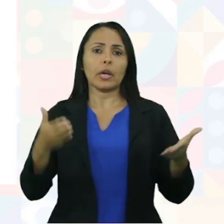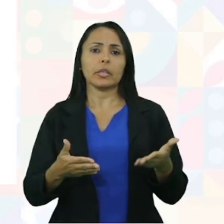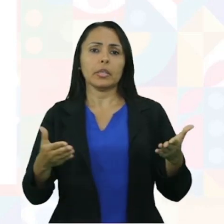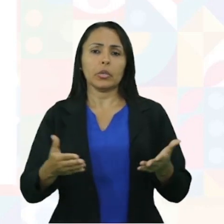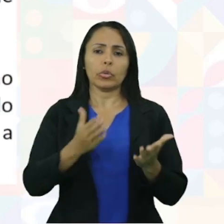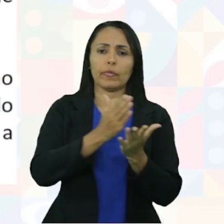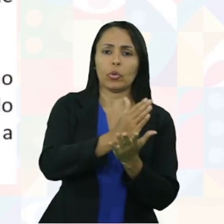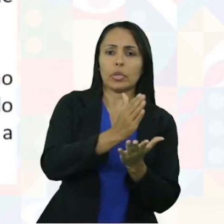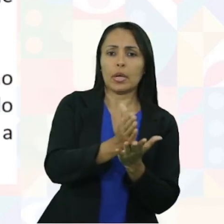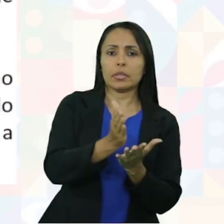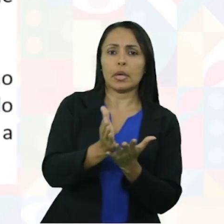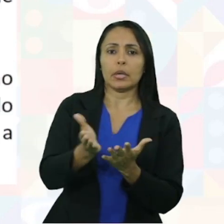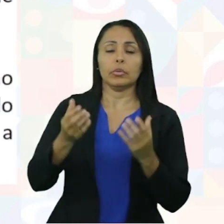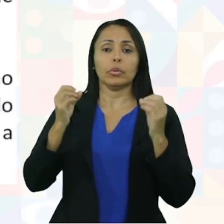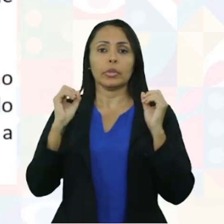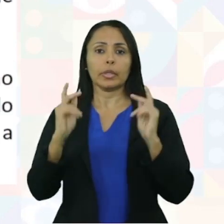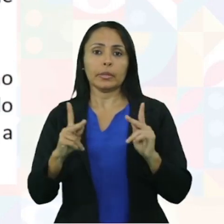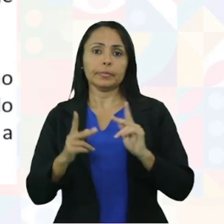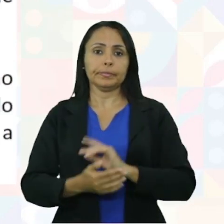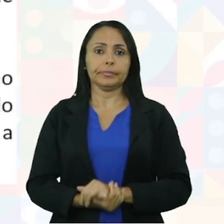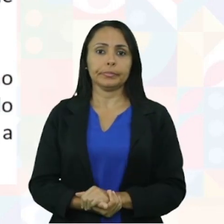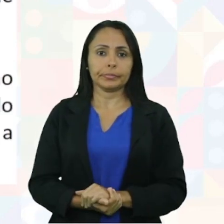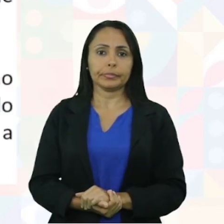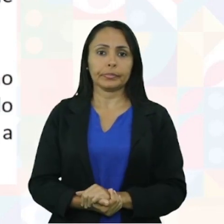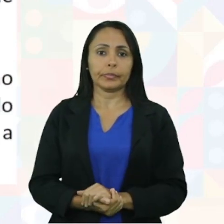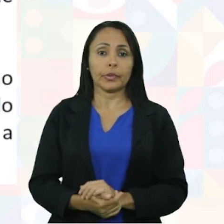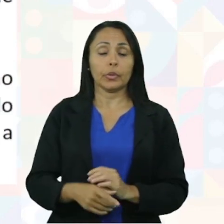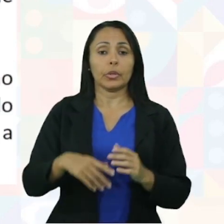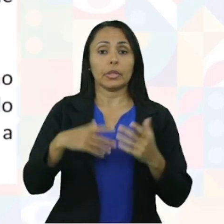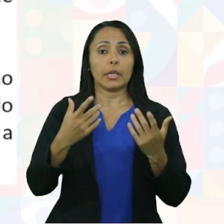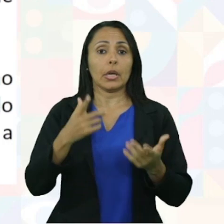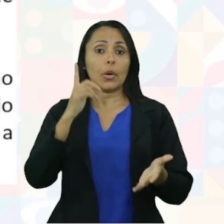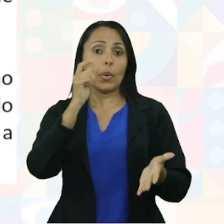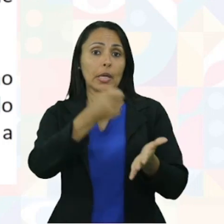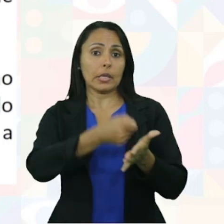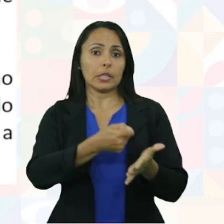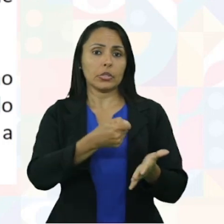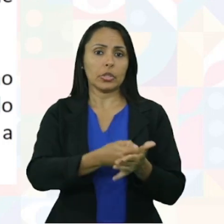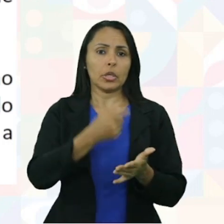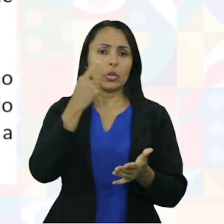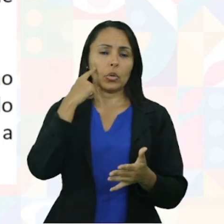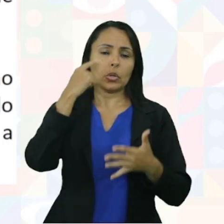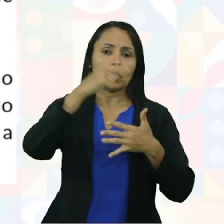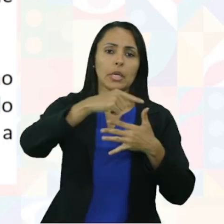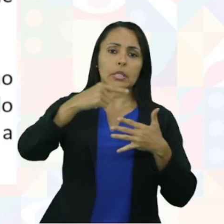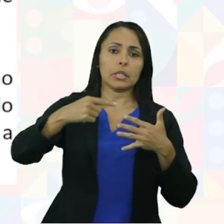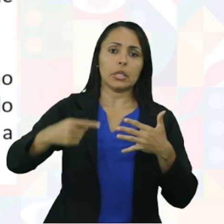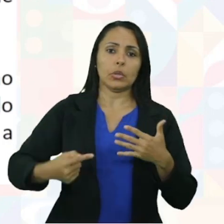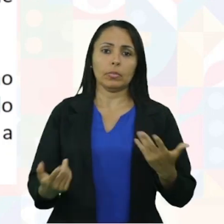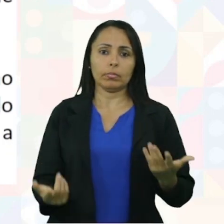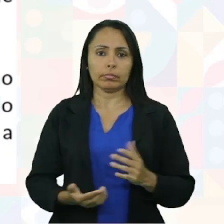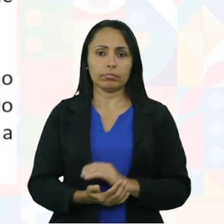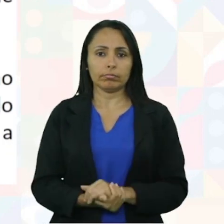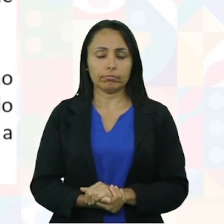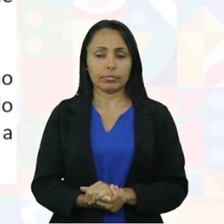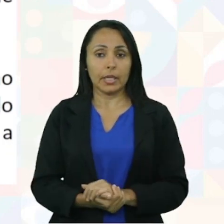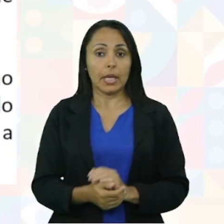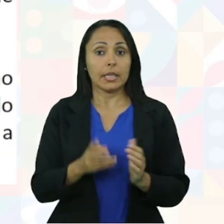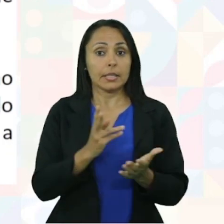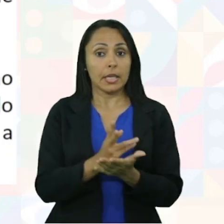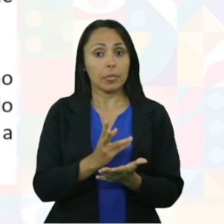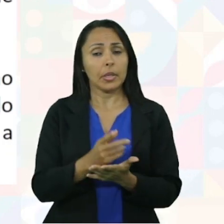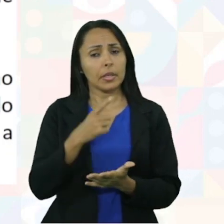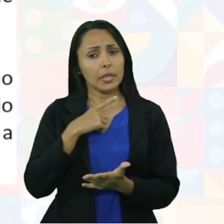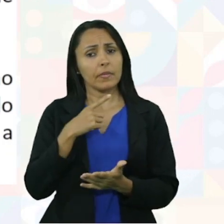traçado, ok? E aí, o que é exigido nesse quesito da prestação de contas? Então, sempre que